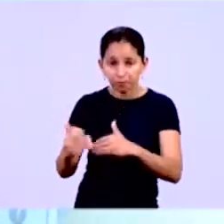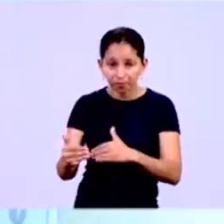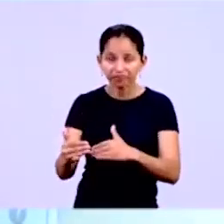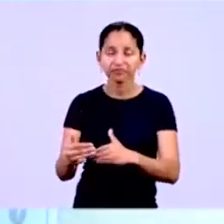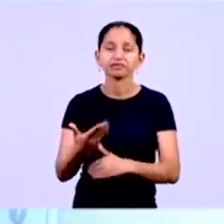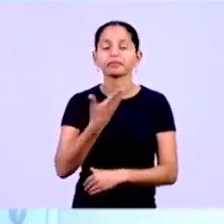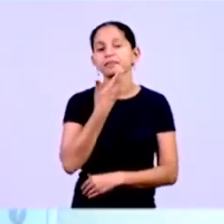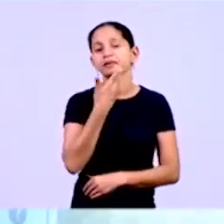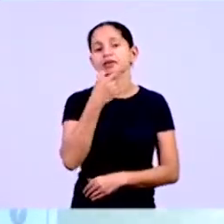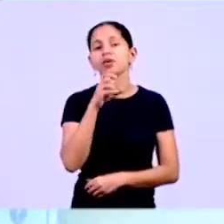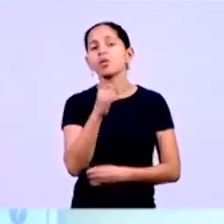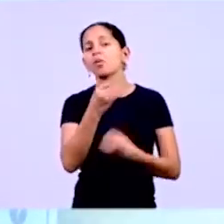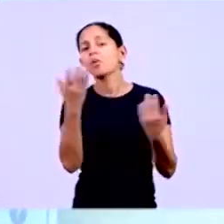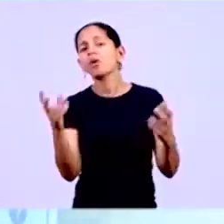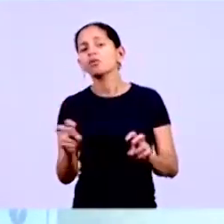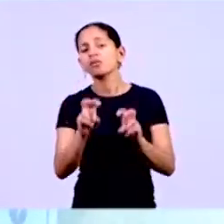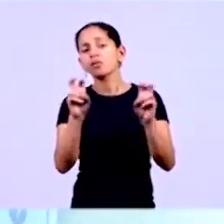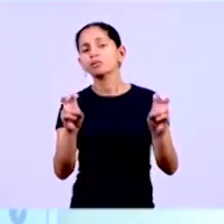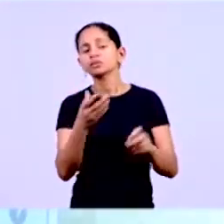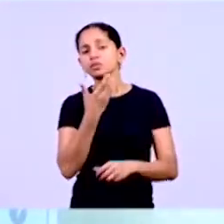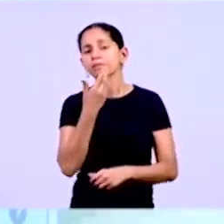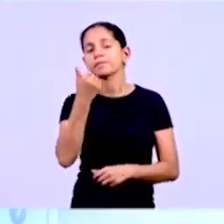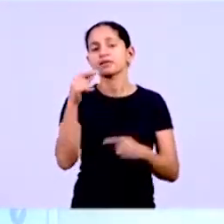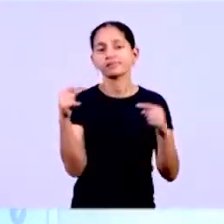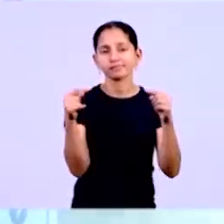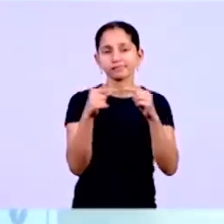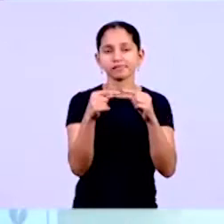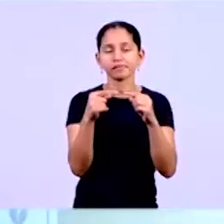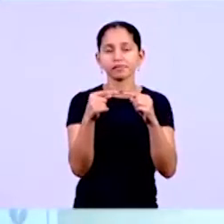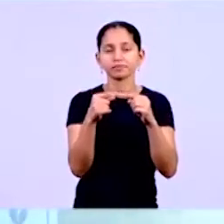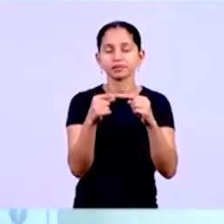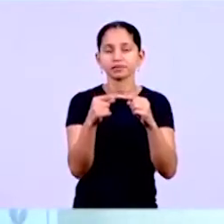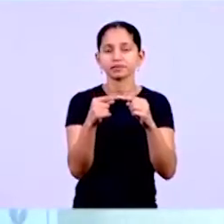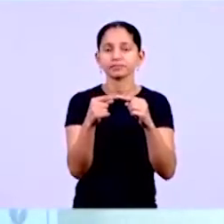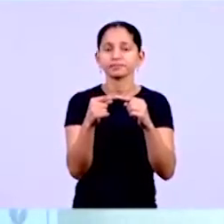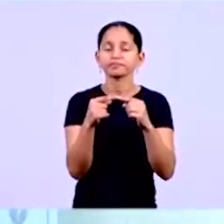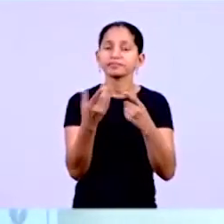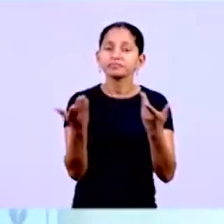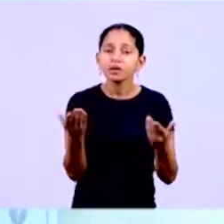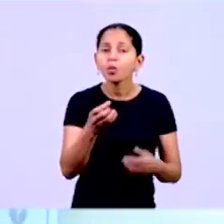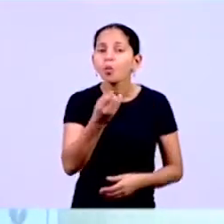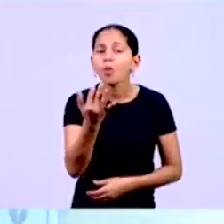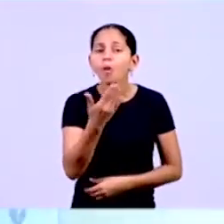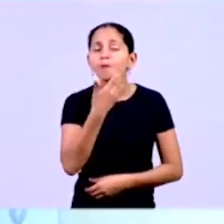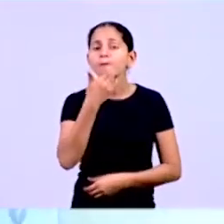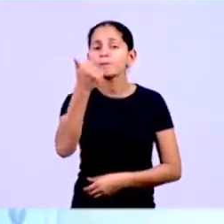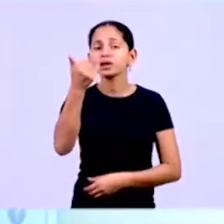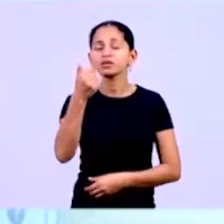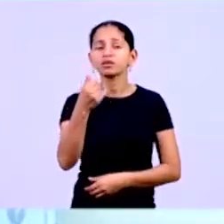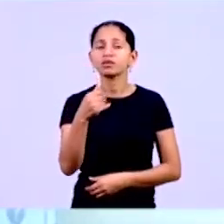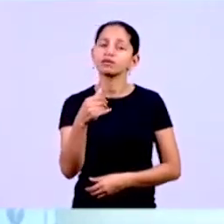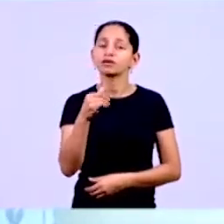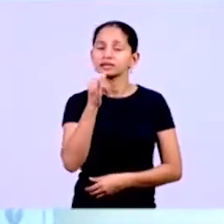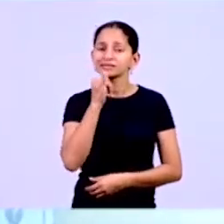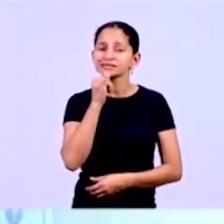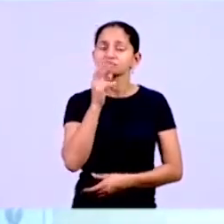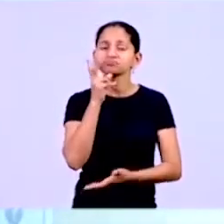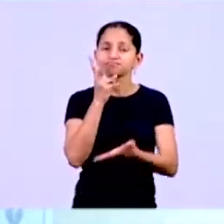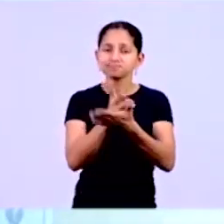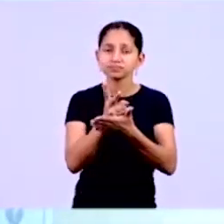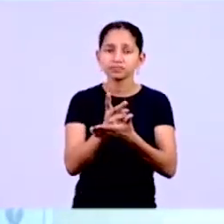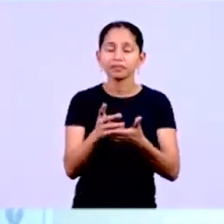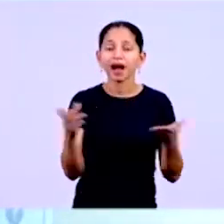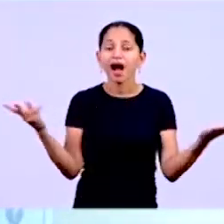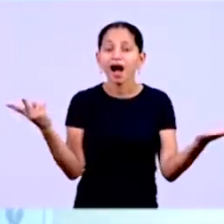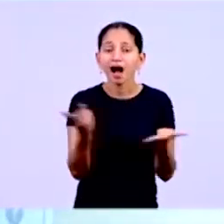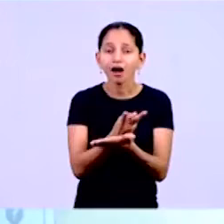o melhor computador qual seria o melhor dispositivo eletrônico para a seguinte